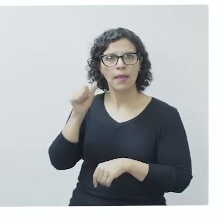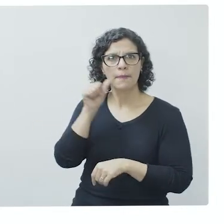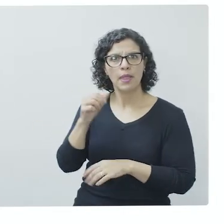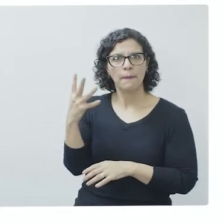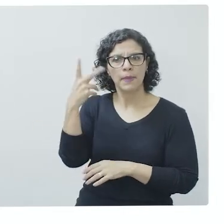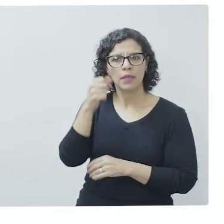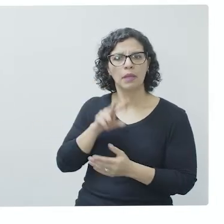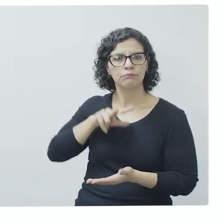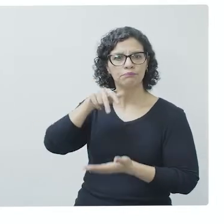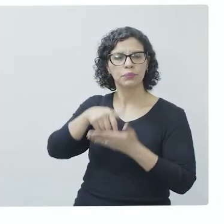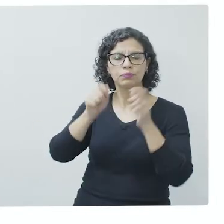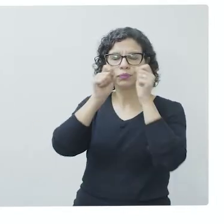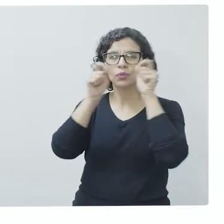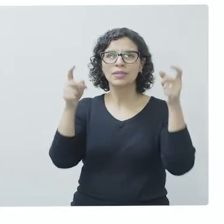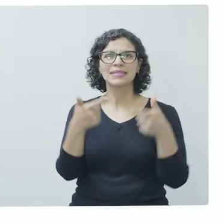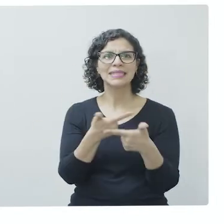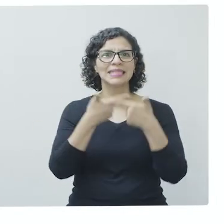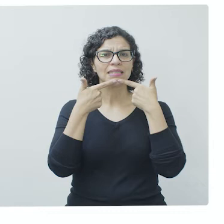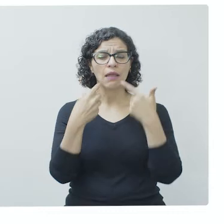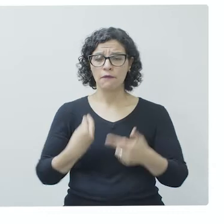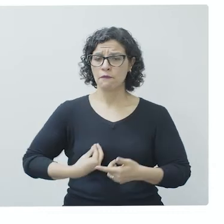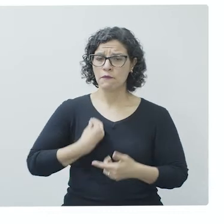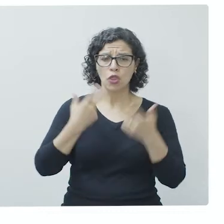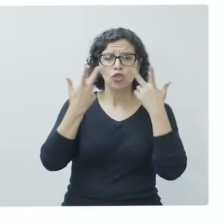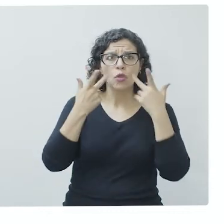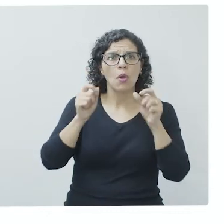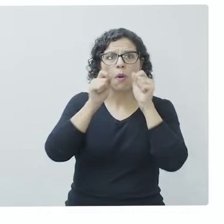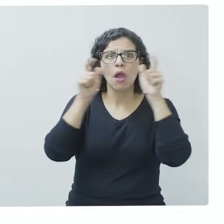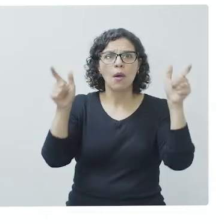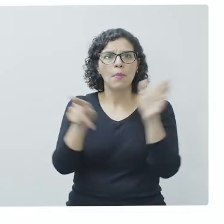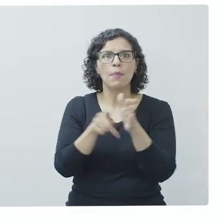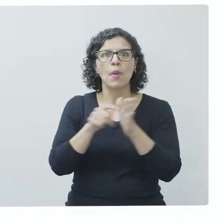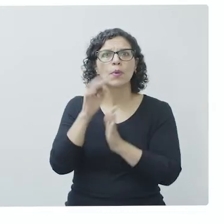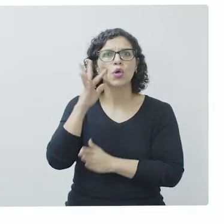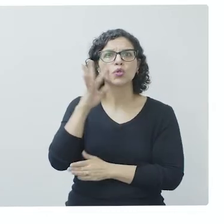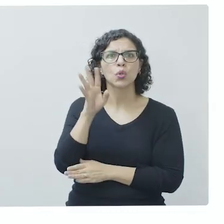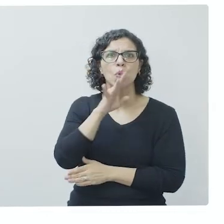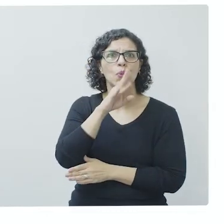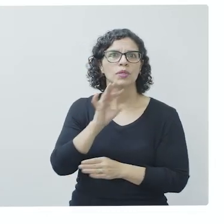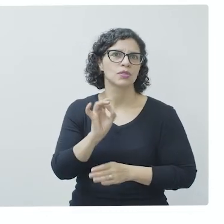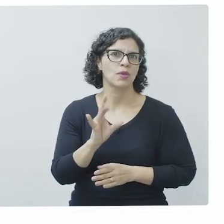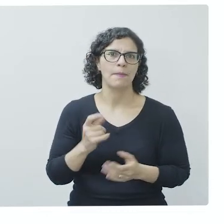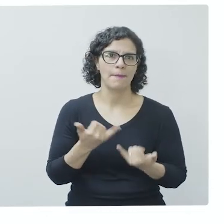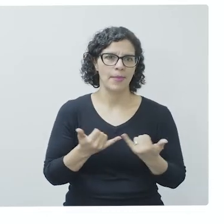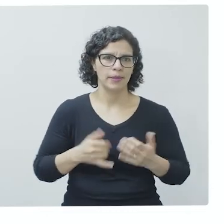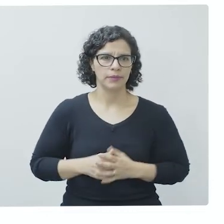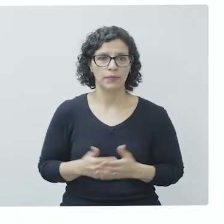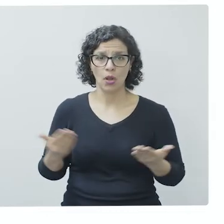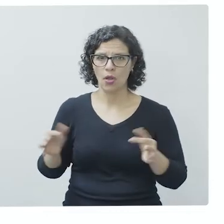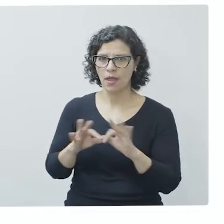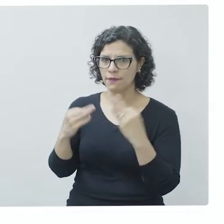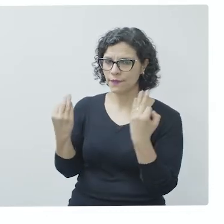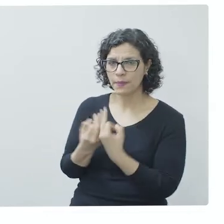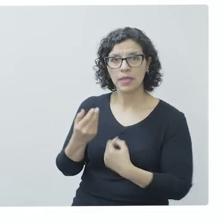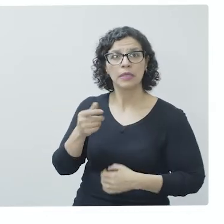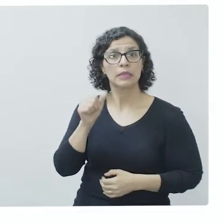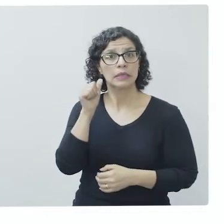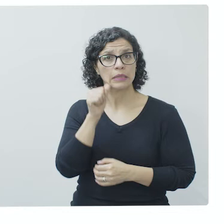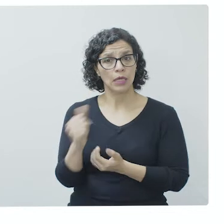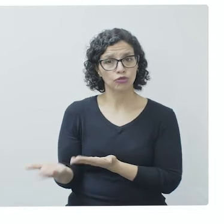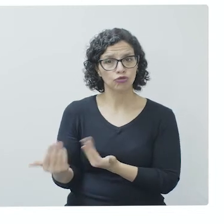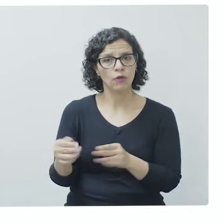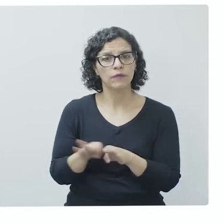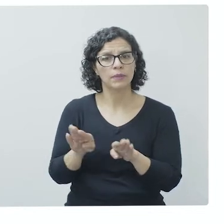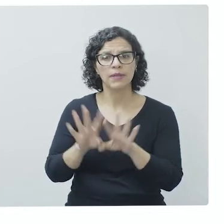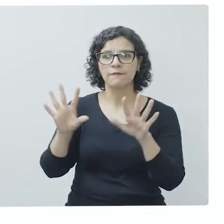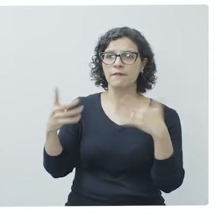pouco, a linda menina abriu os olhos e sorriu como se tivesse acordado de um sonho ruim. A família da moça agradeceu